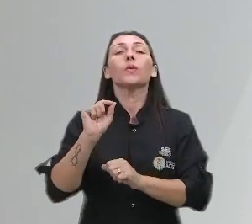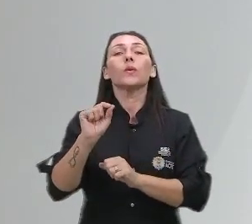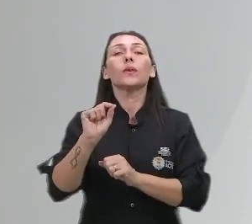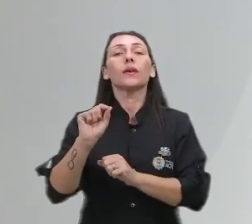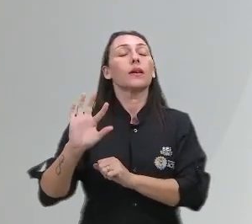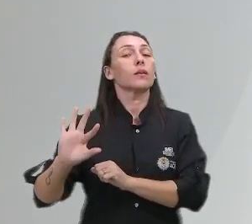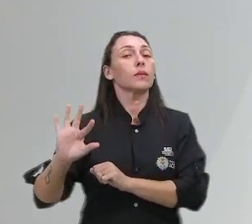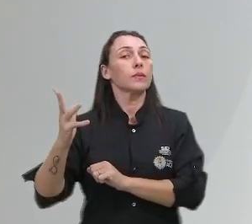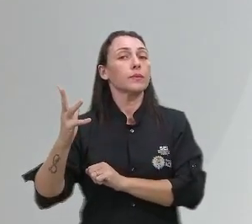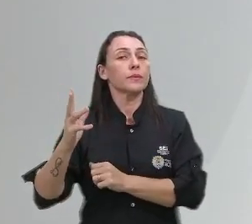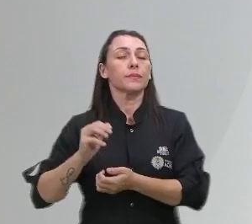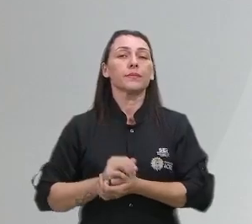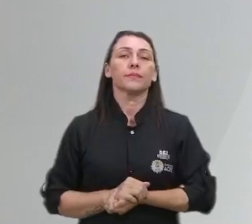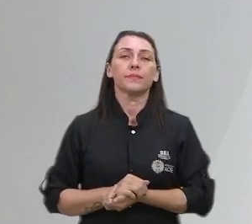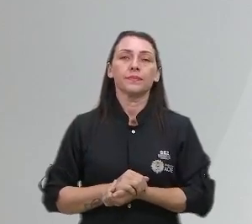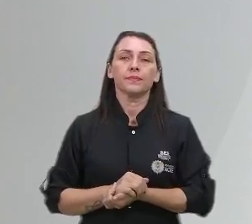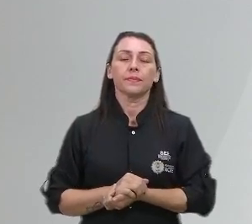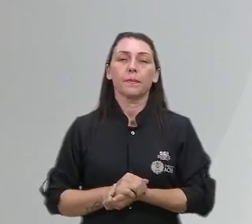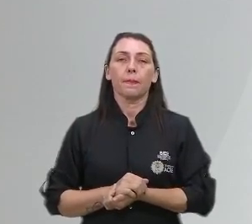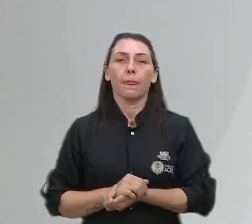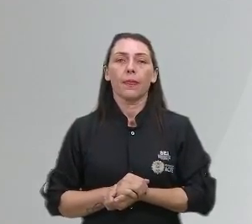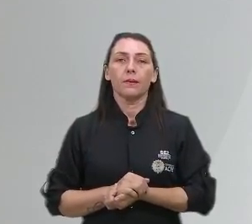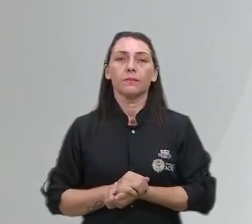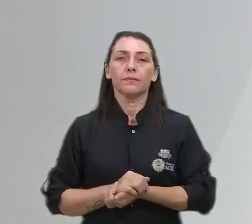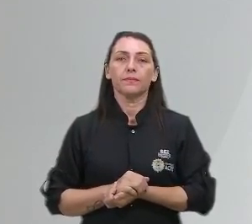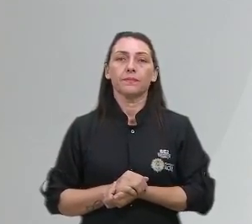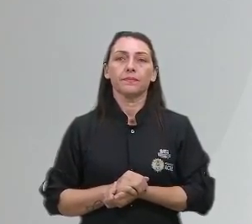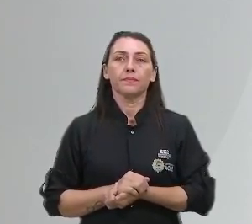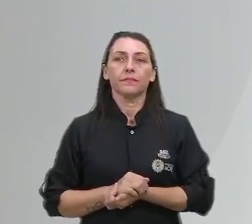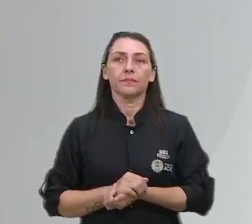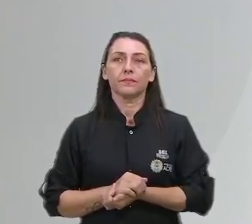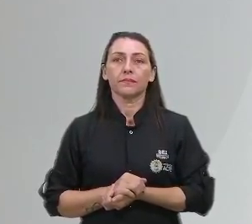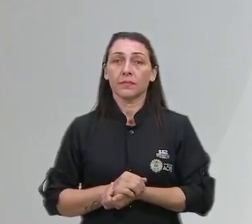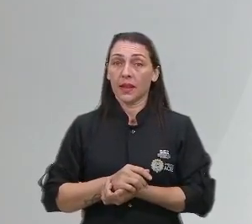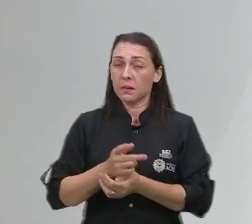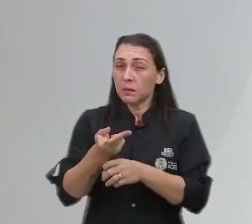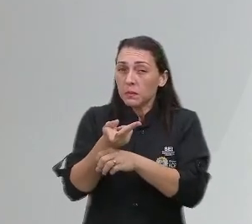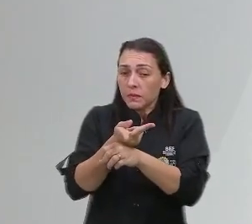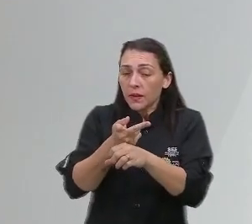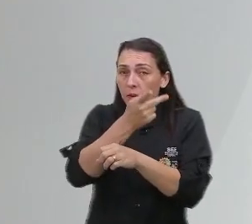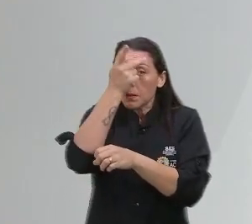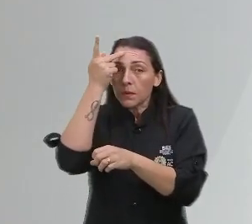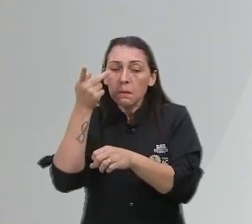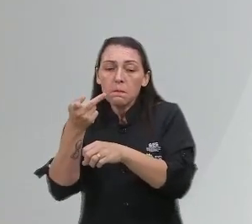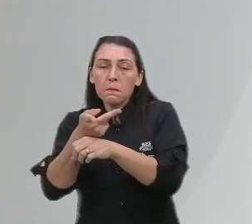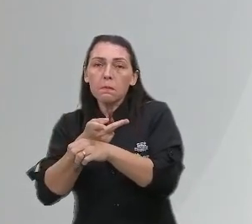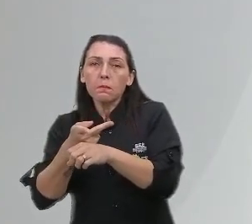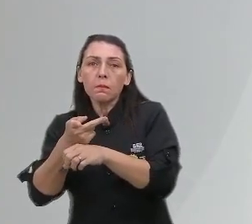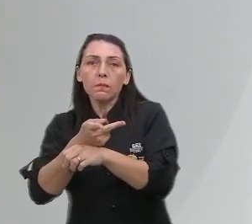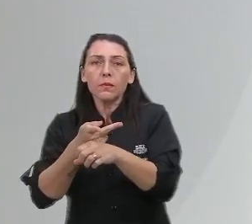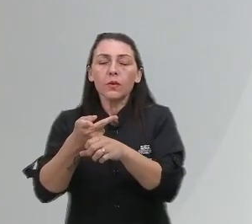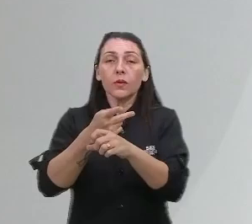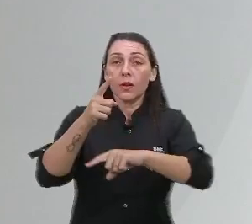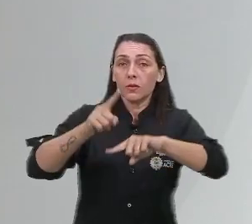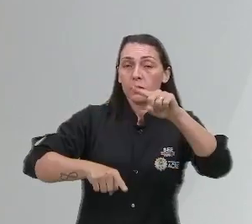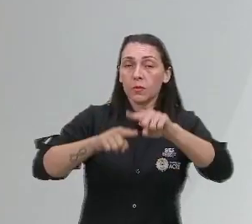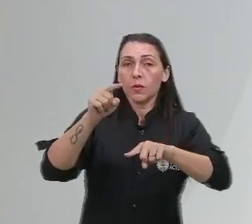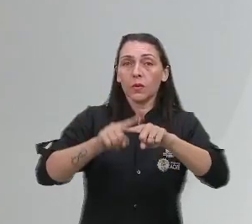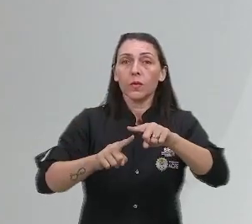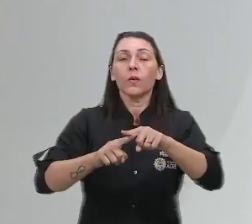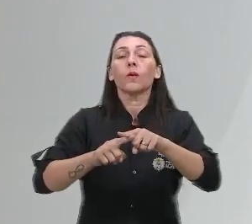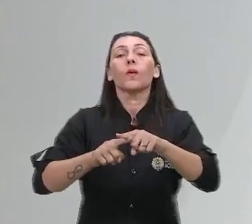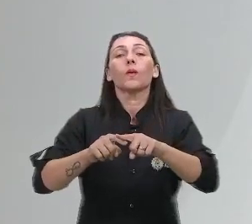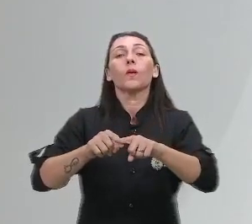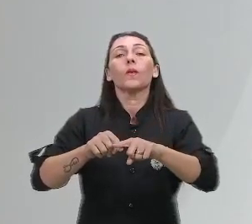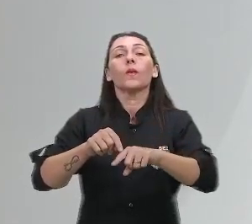acontece? O que aconteceu, na verdade? A gente que ia procurar esses produtos, que foi buscar esses produtos nas farmácias